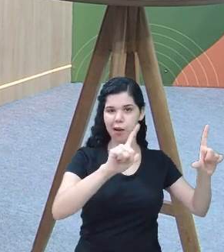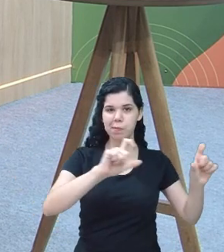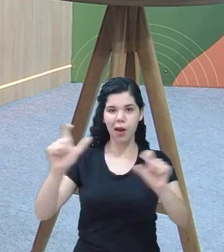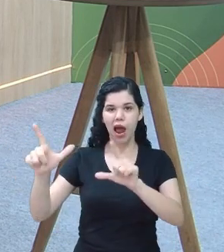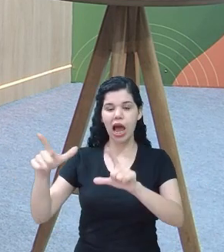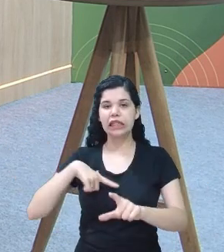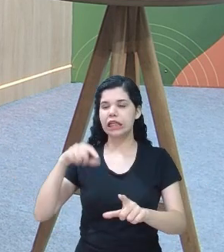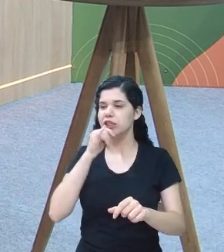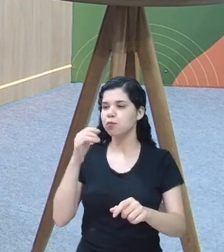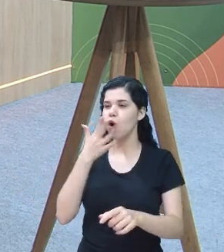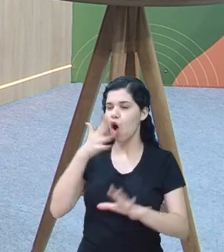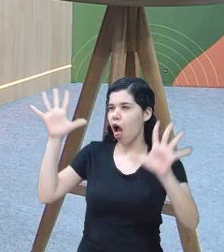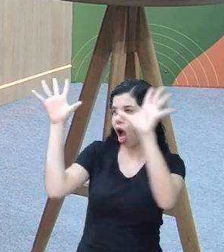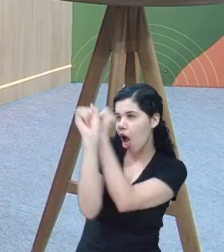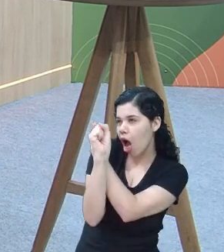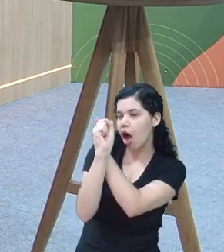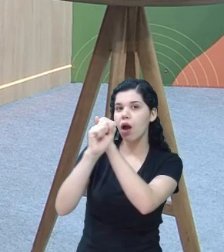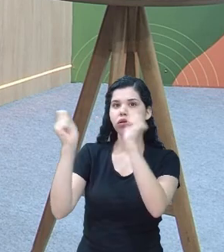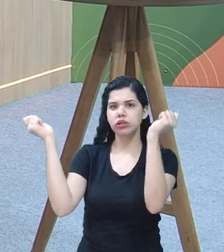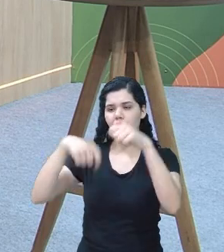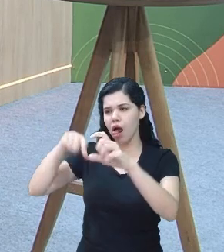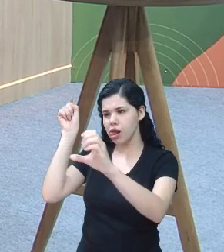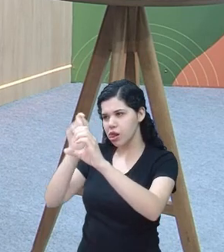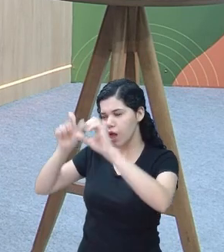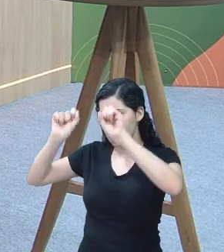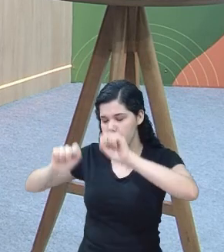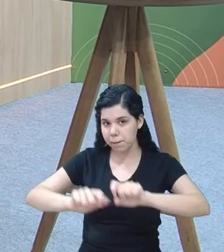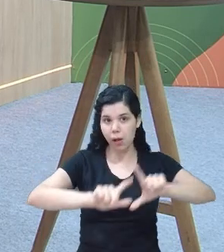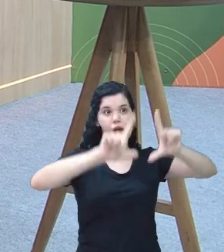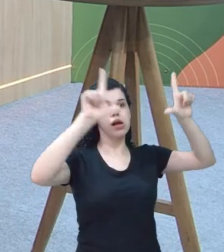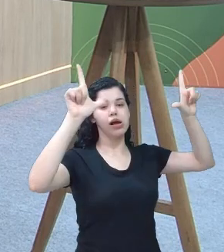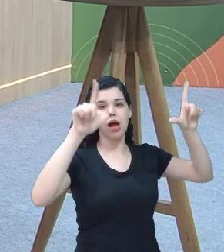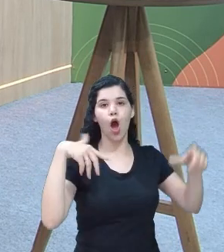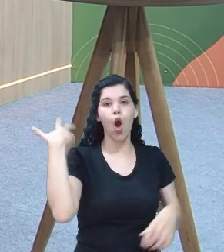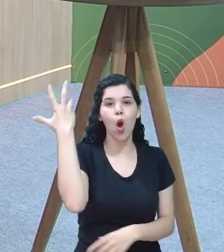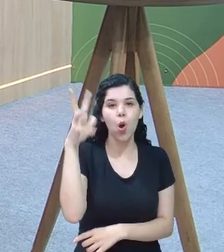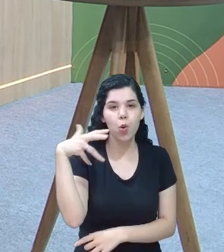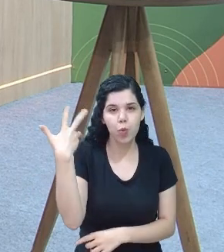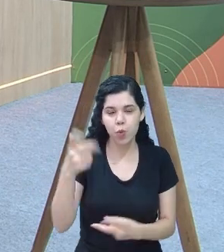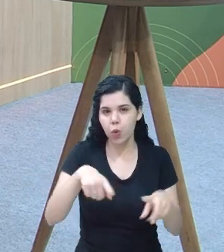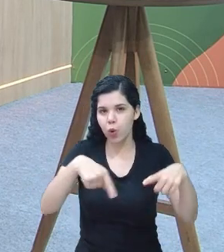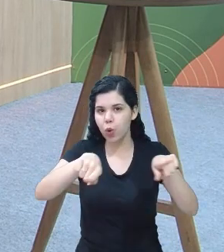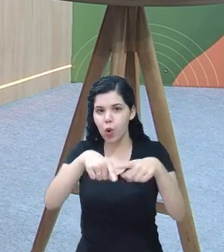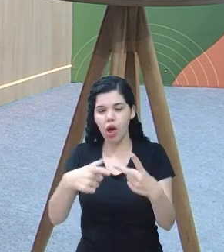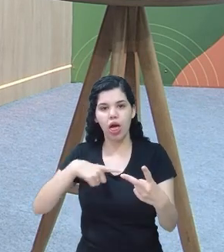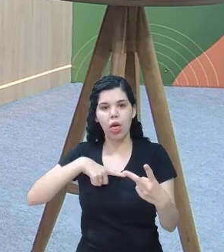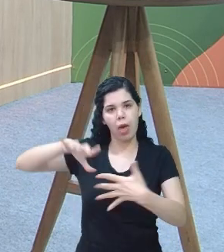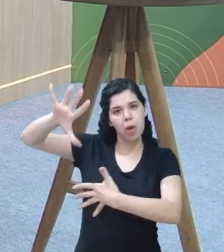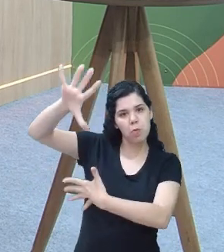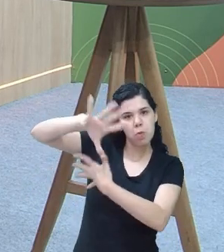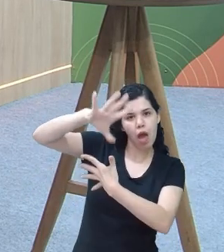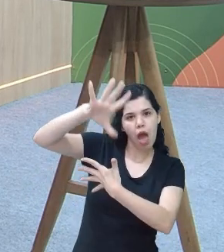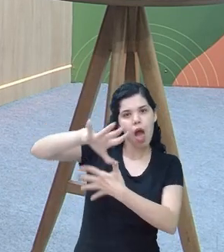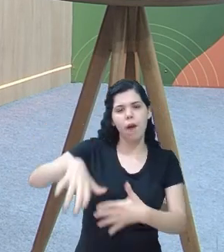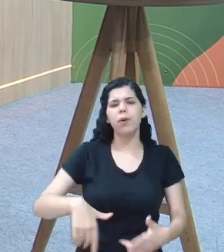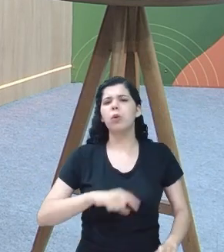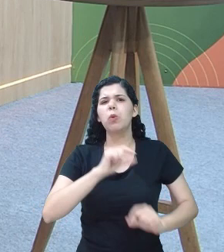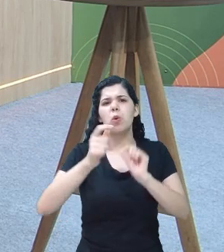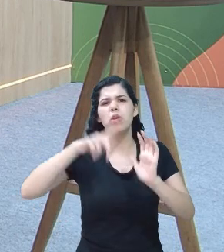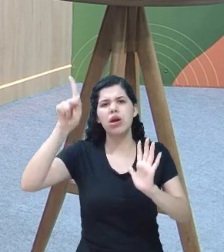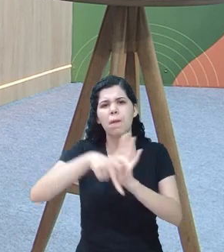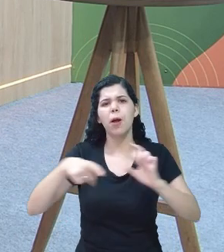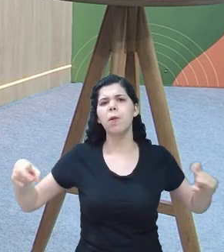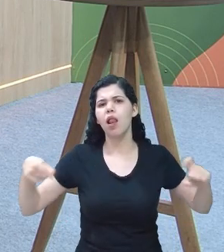cor escura, uma cor diferenciada e a gente clica, a gente vai para uma música, a gente vai para um mapa. O que seriam